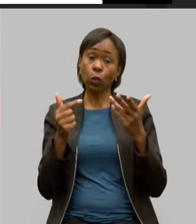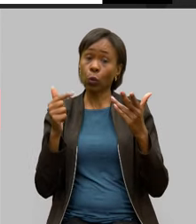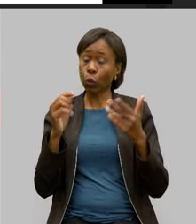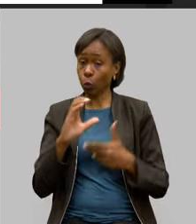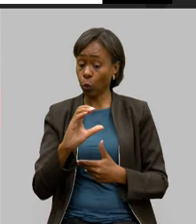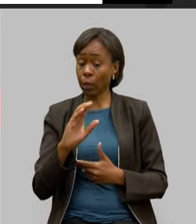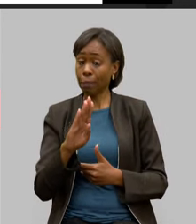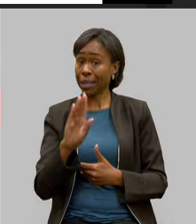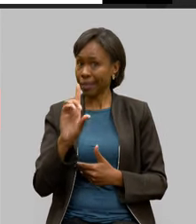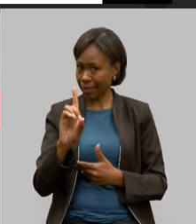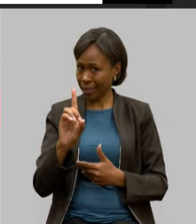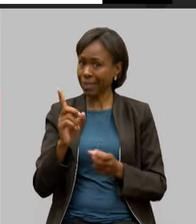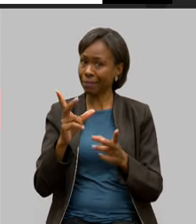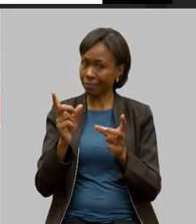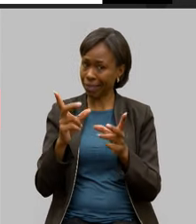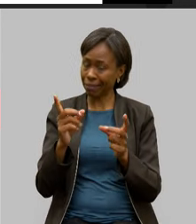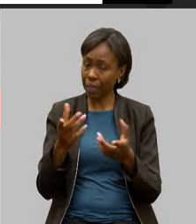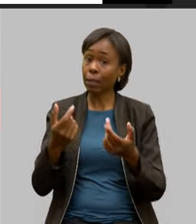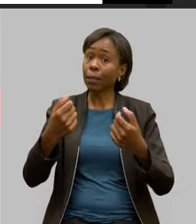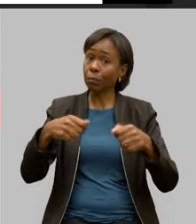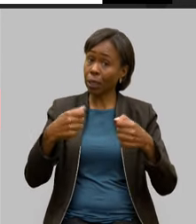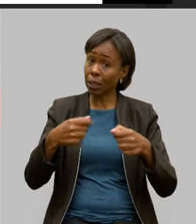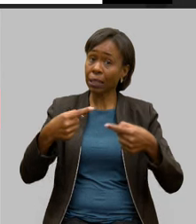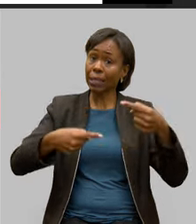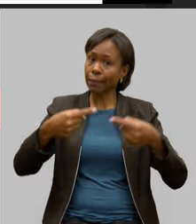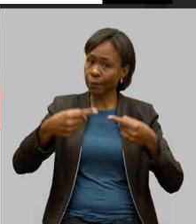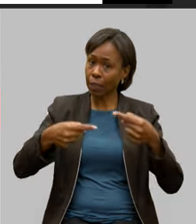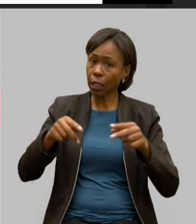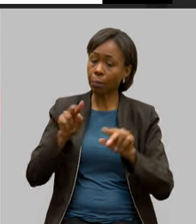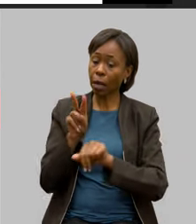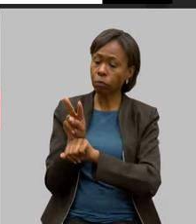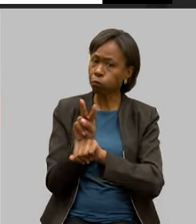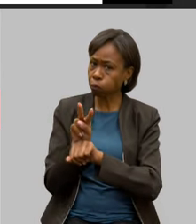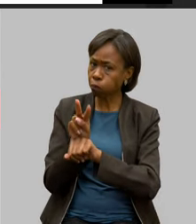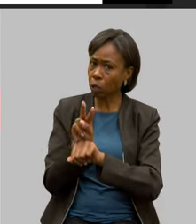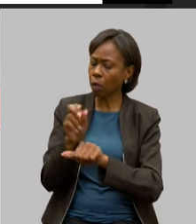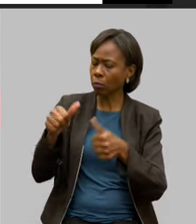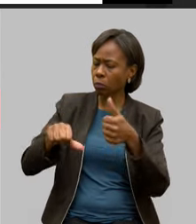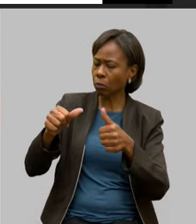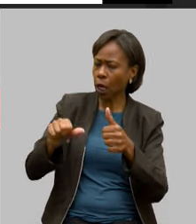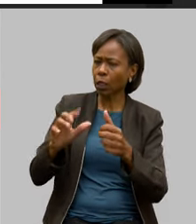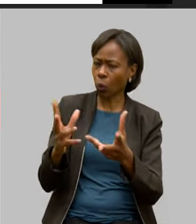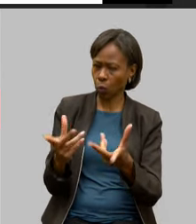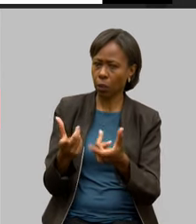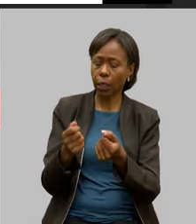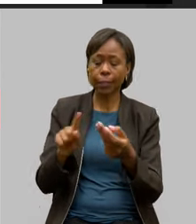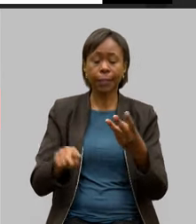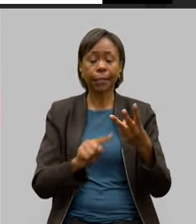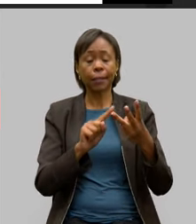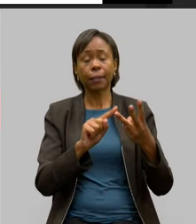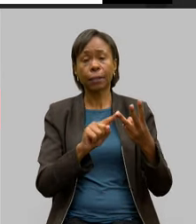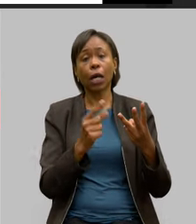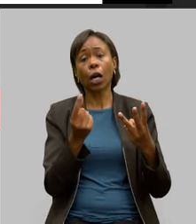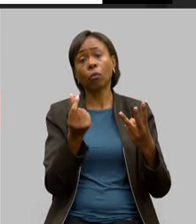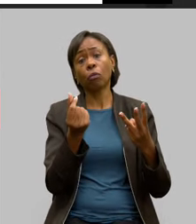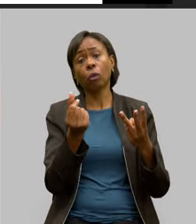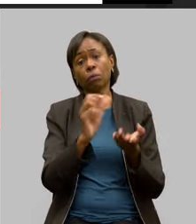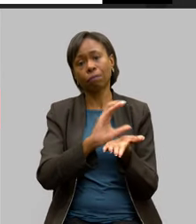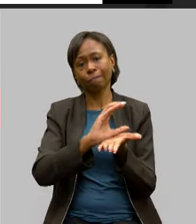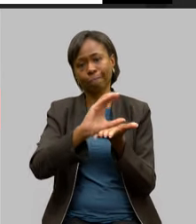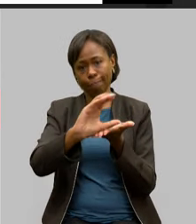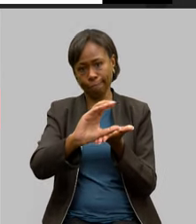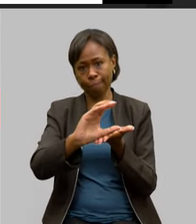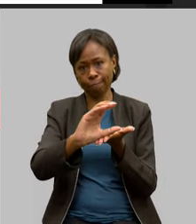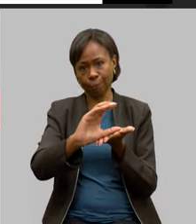se destacam a necessidade de políticas que garantam essa qualidade e o terceiro é o financiamento sobre o cbd